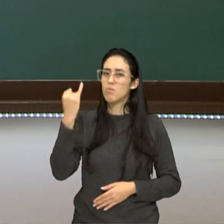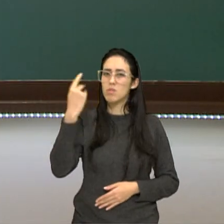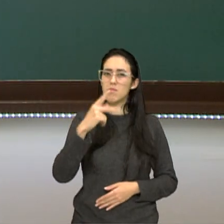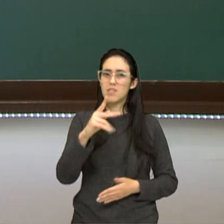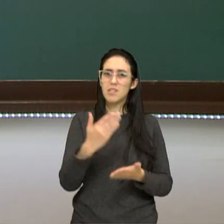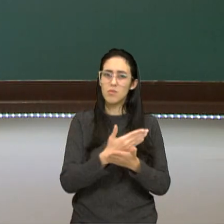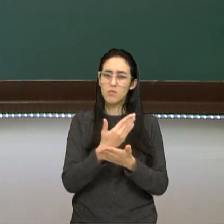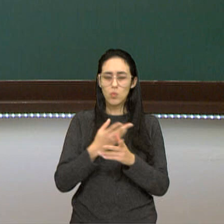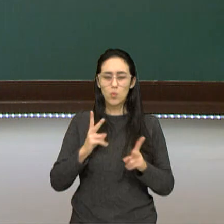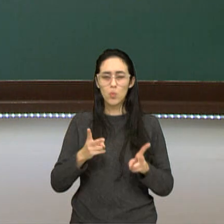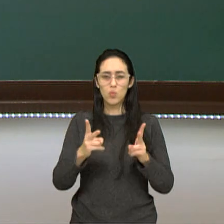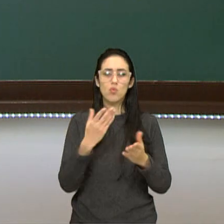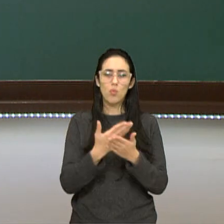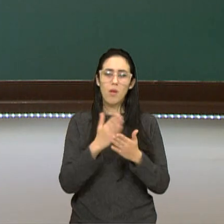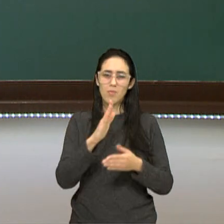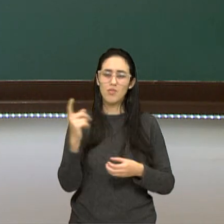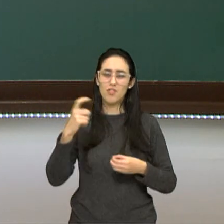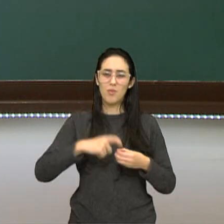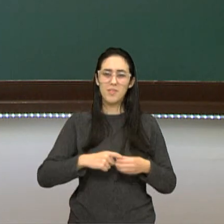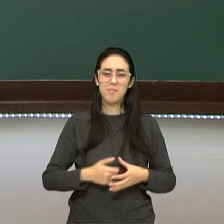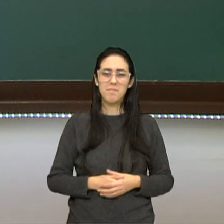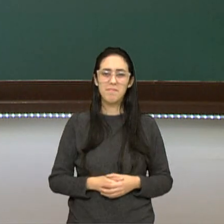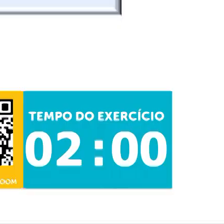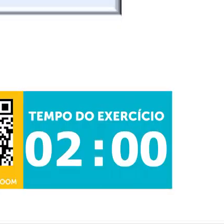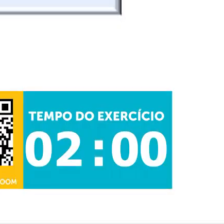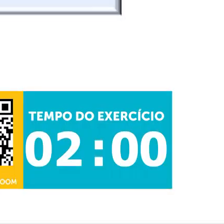possamos continuar a aula daqui a pouquinho.